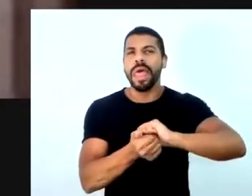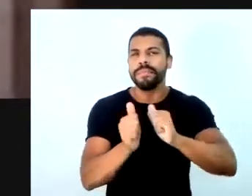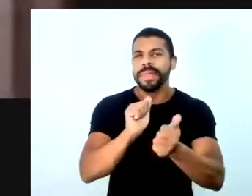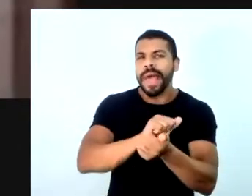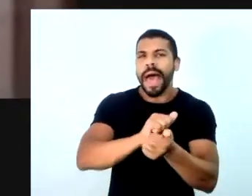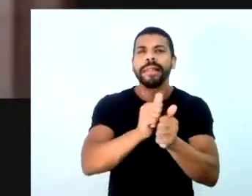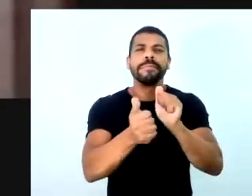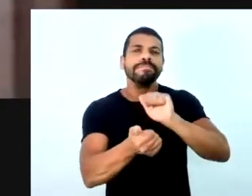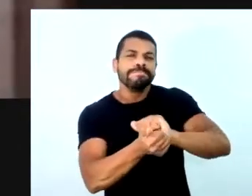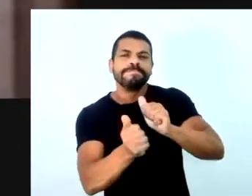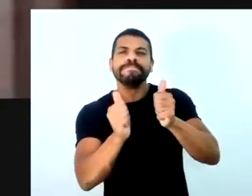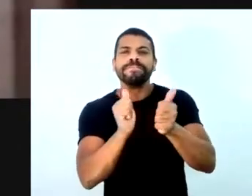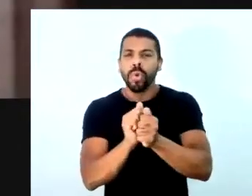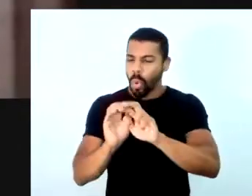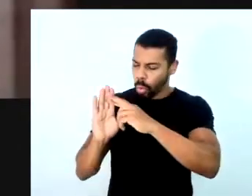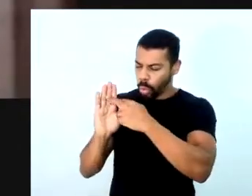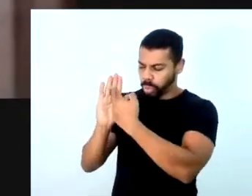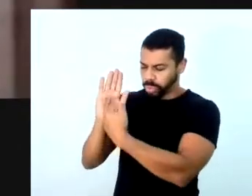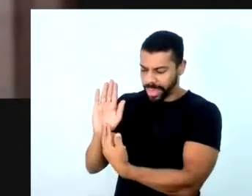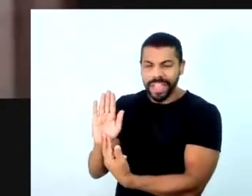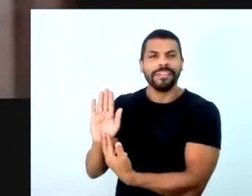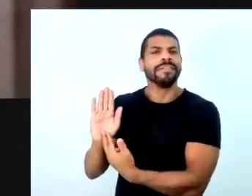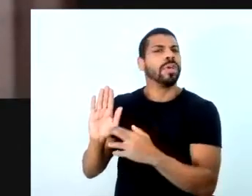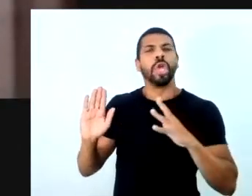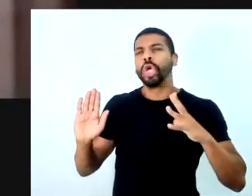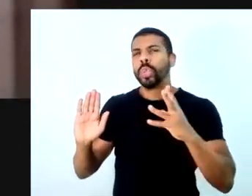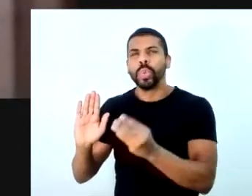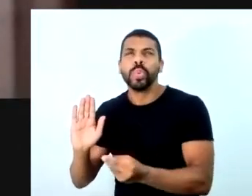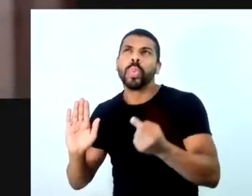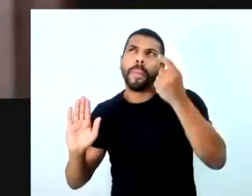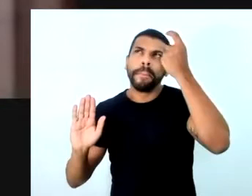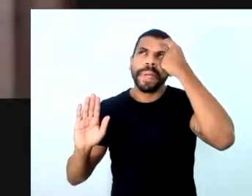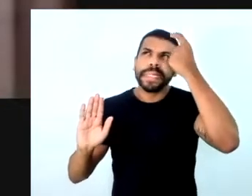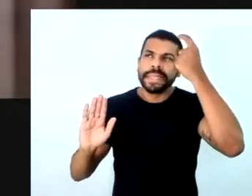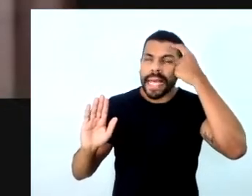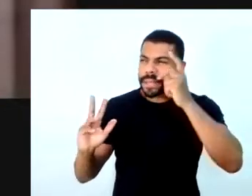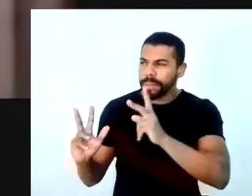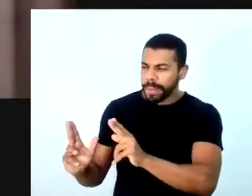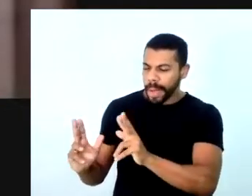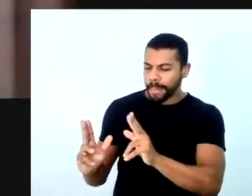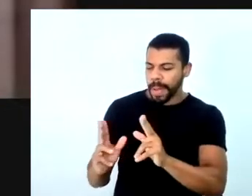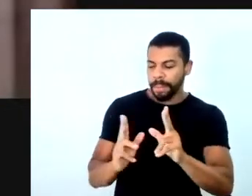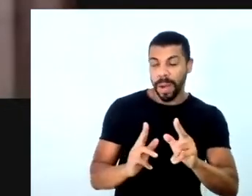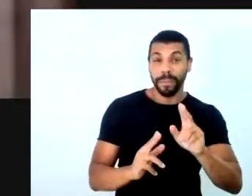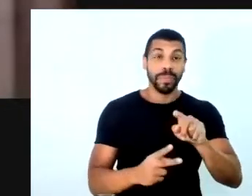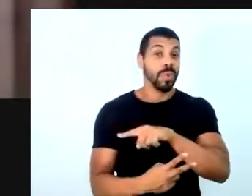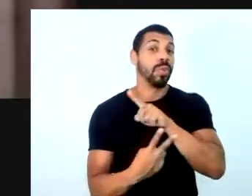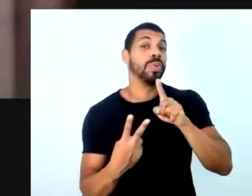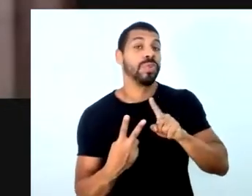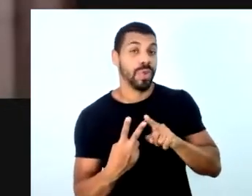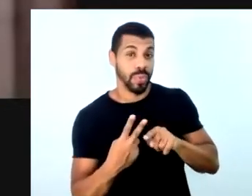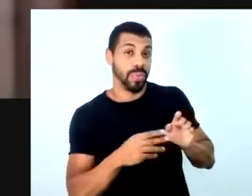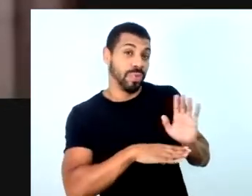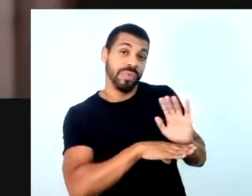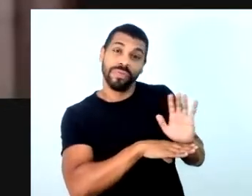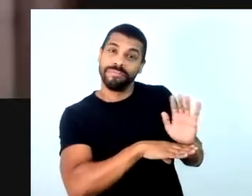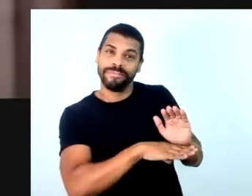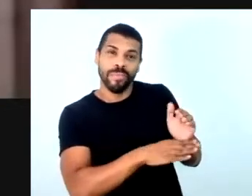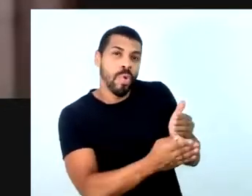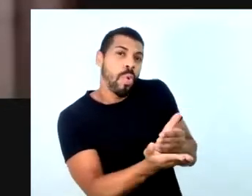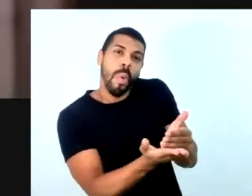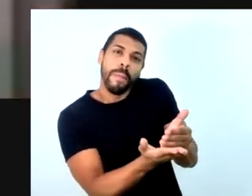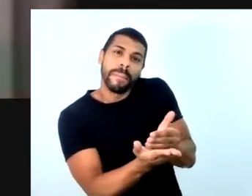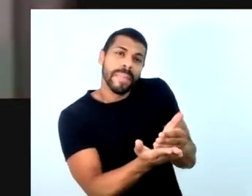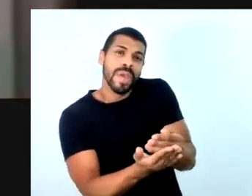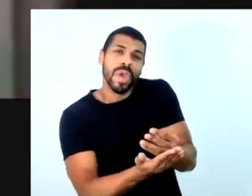porque é uma história que foi adaptada, que foi trabalhada, que o roteiro foi todo milimetricamente pensado, decupado. No Divinas